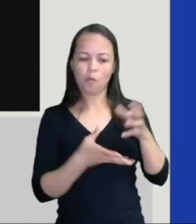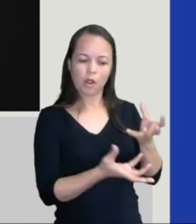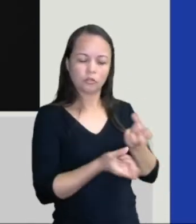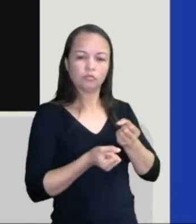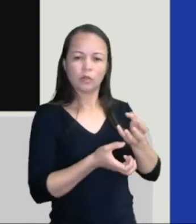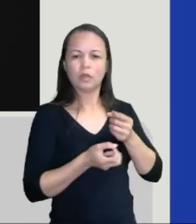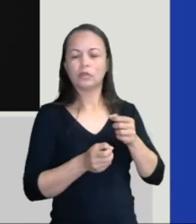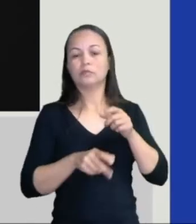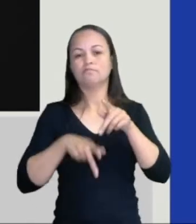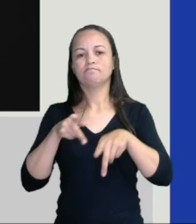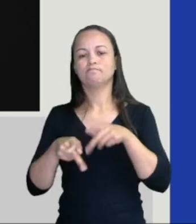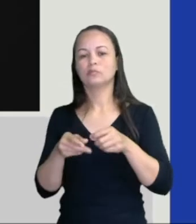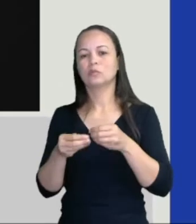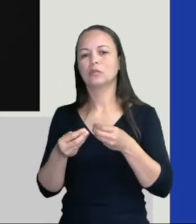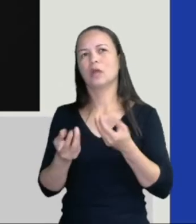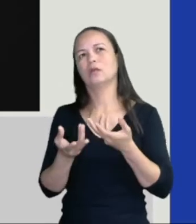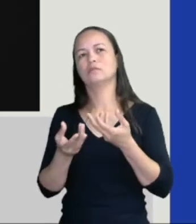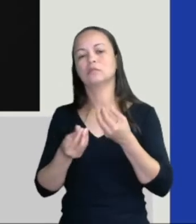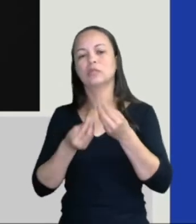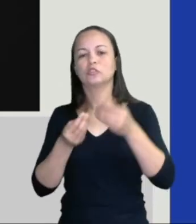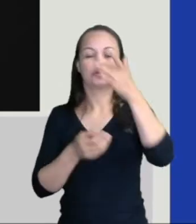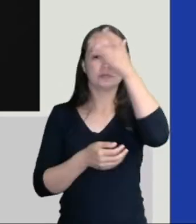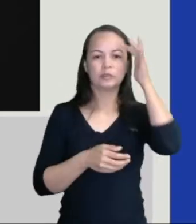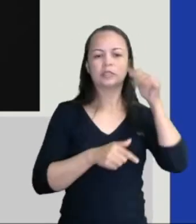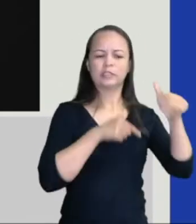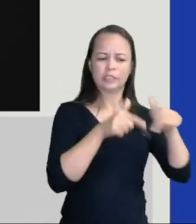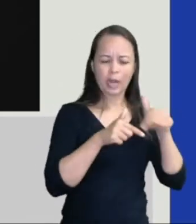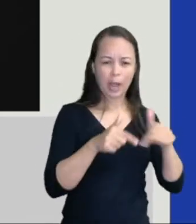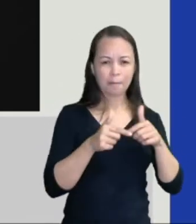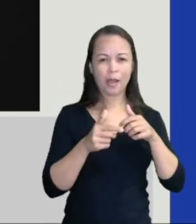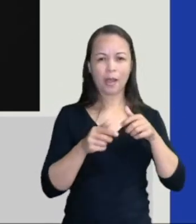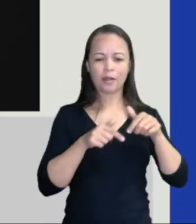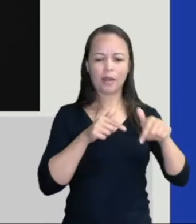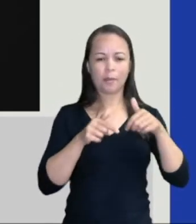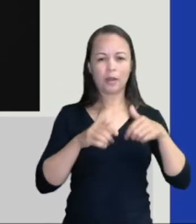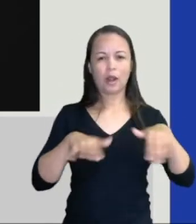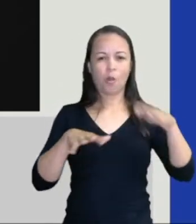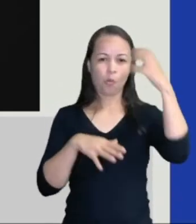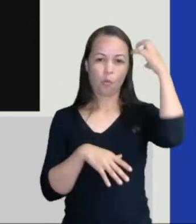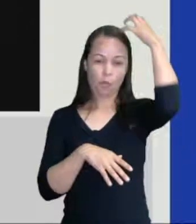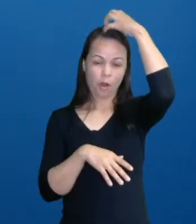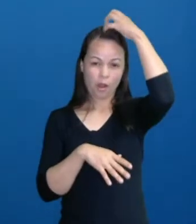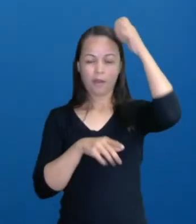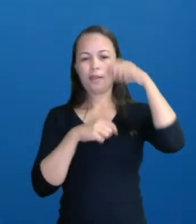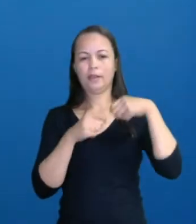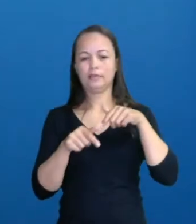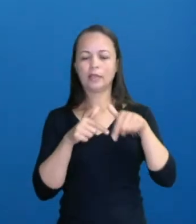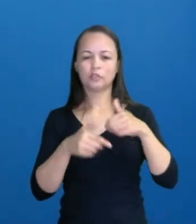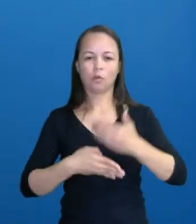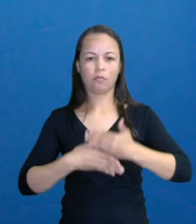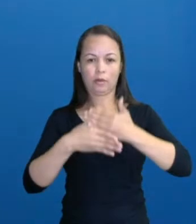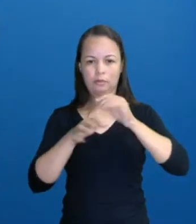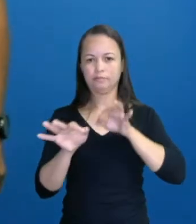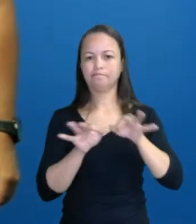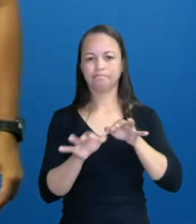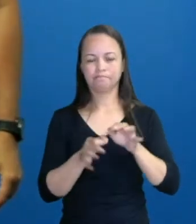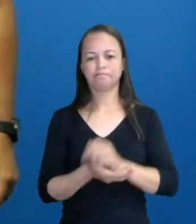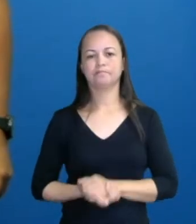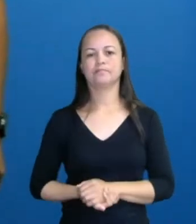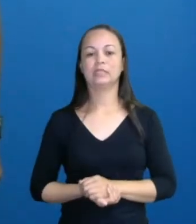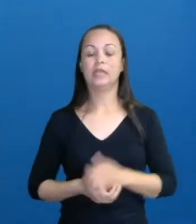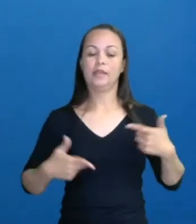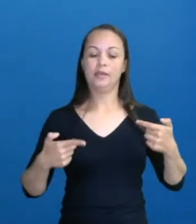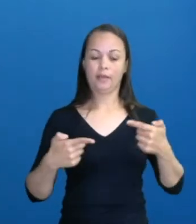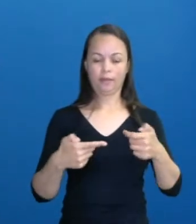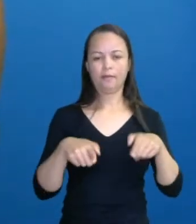clero, a nobreza, trabalha para pagar impostos a todos, trabalha para o rei, nas obras e na guerra. Nesse período aqui, nós costumamos dizer